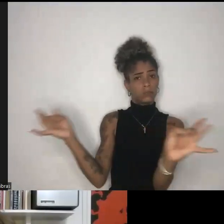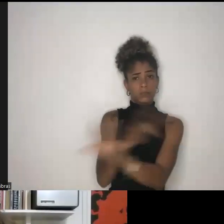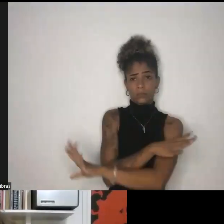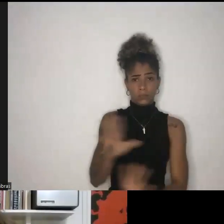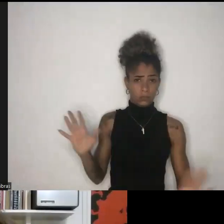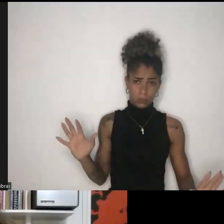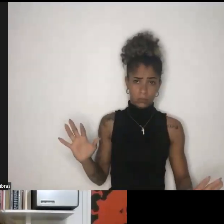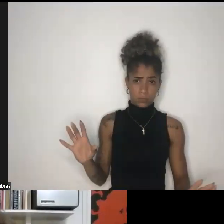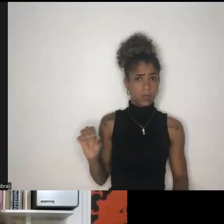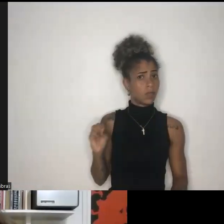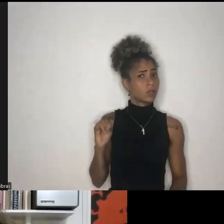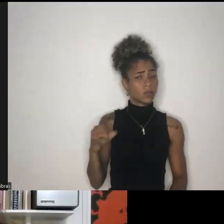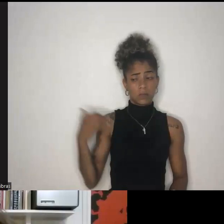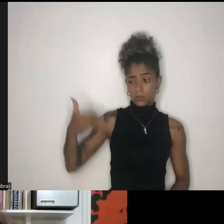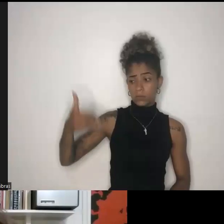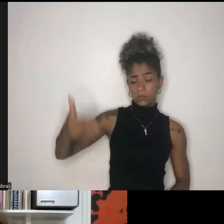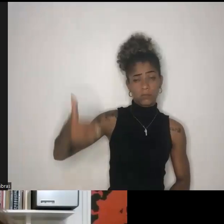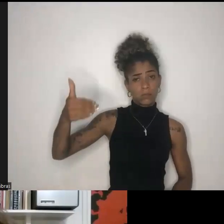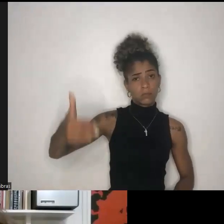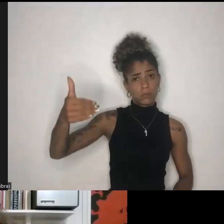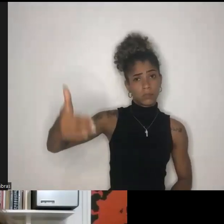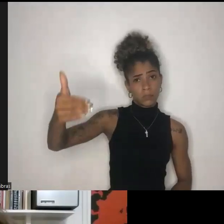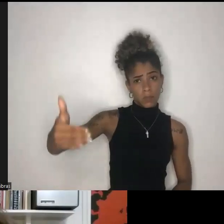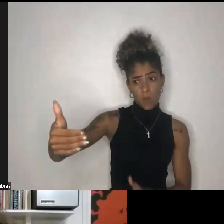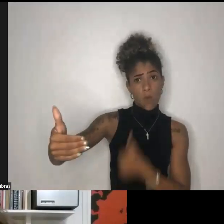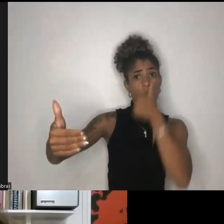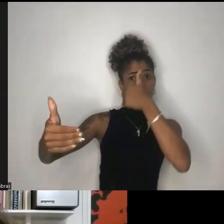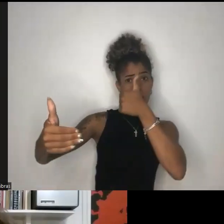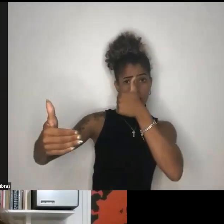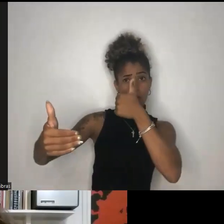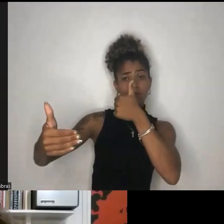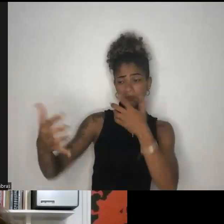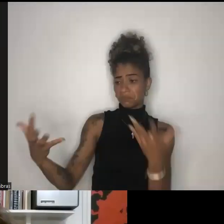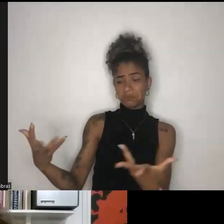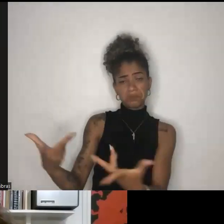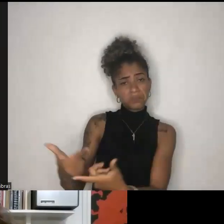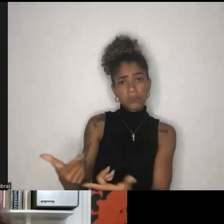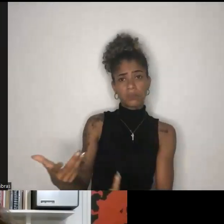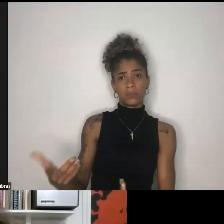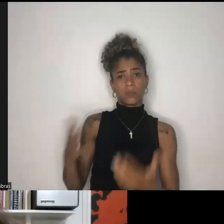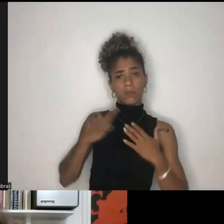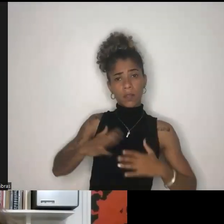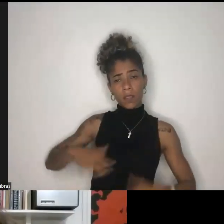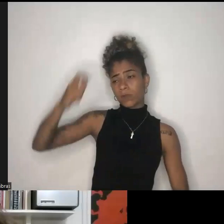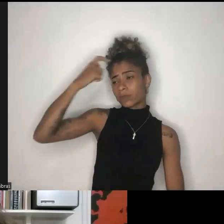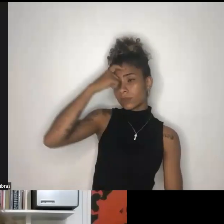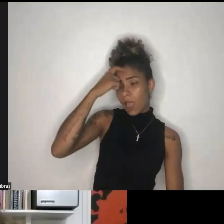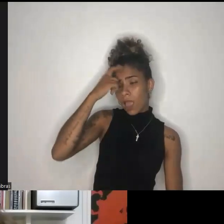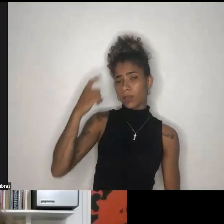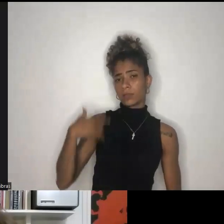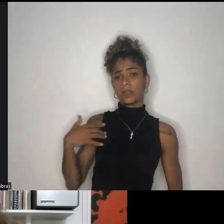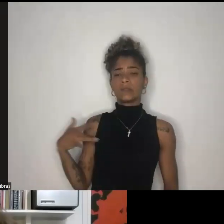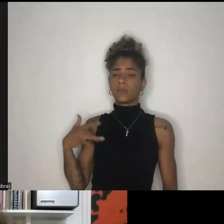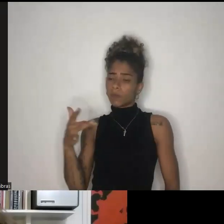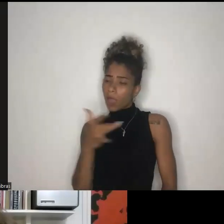se todo o nosso processo de execução ele for harmônico ele for consciente ele for Saudável